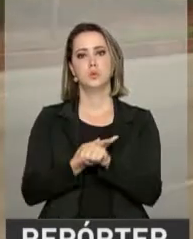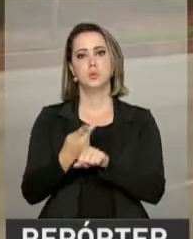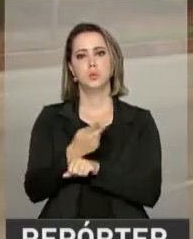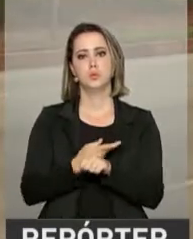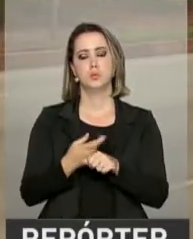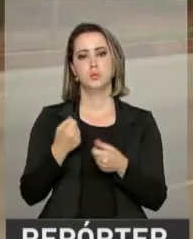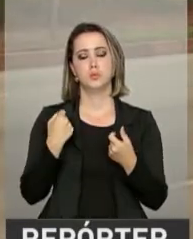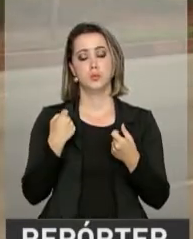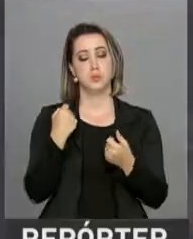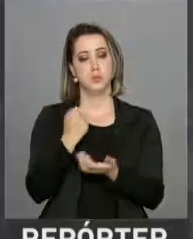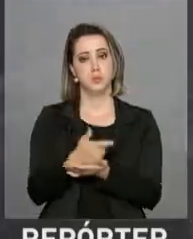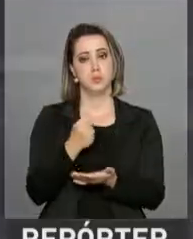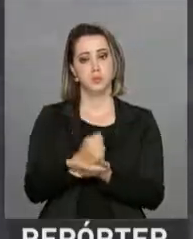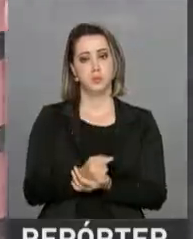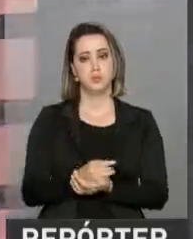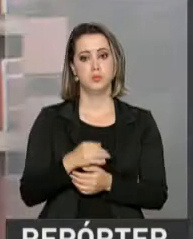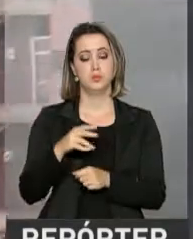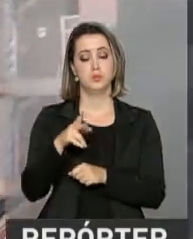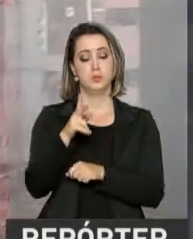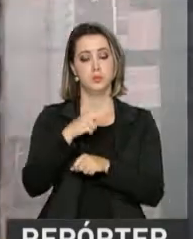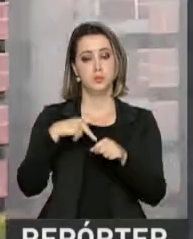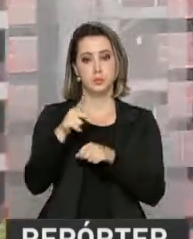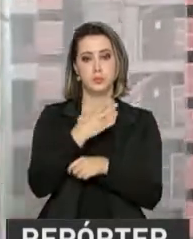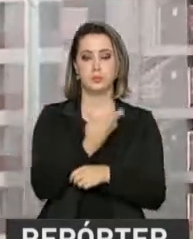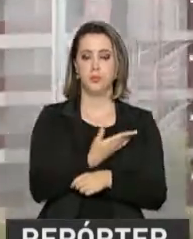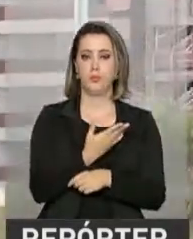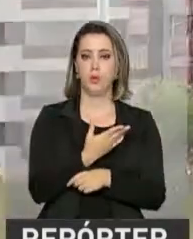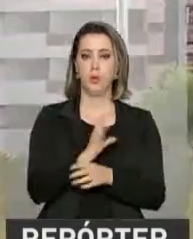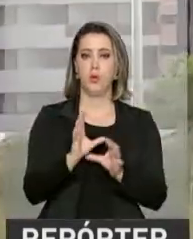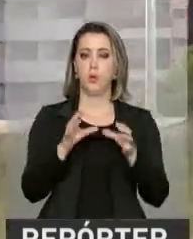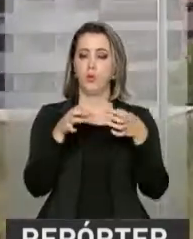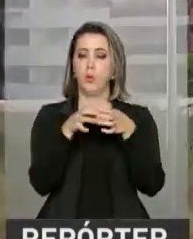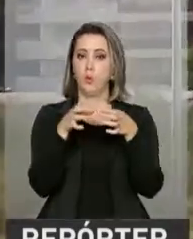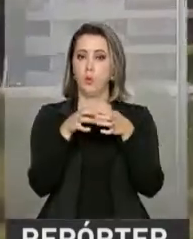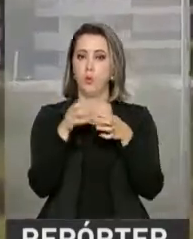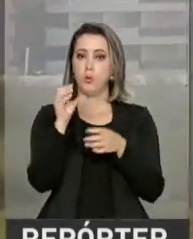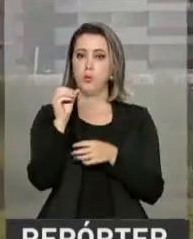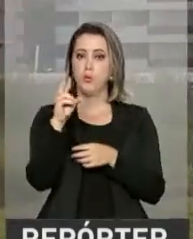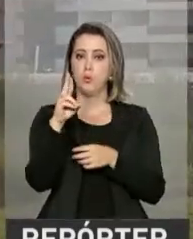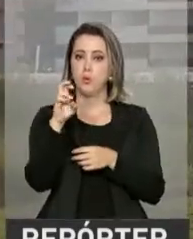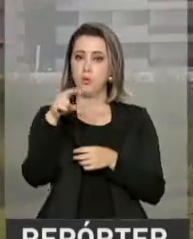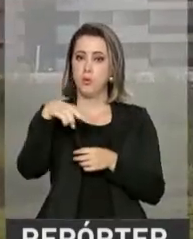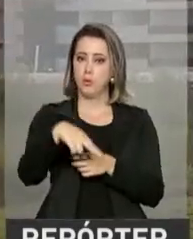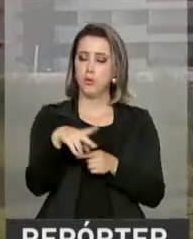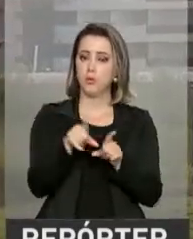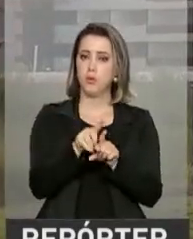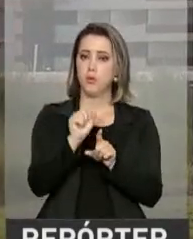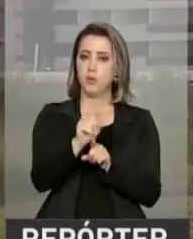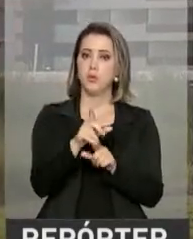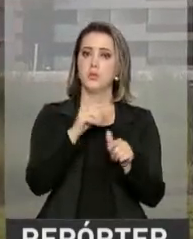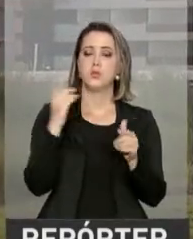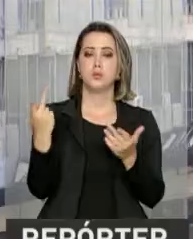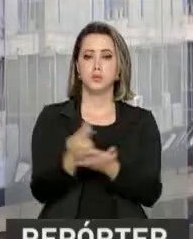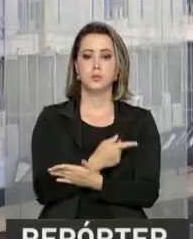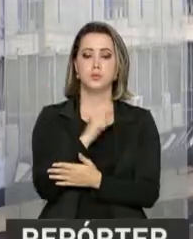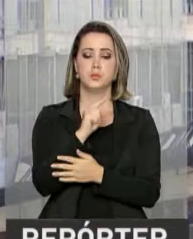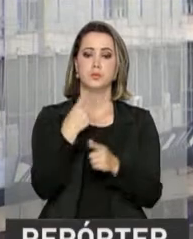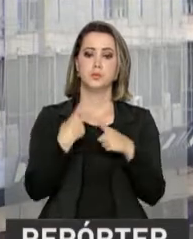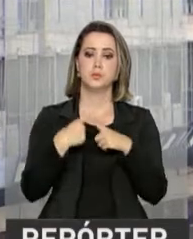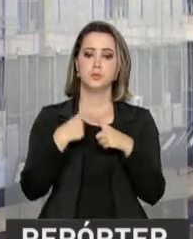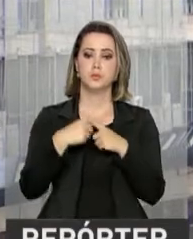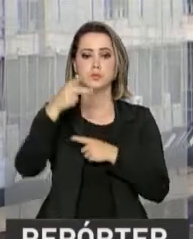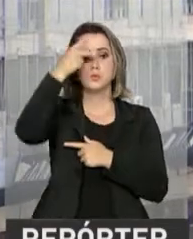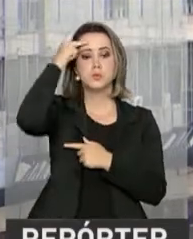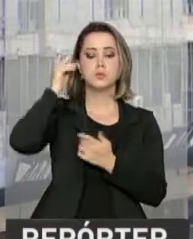no país de acordo com o conselho regional de corretores de imóveis do distrito federal isso vai ocorrer porque os